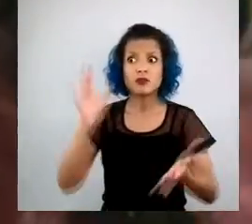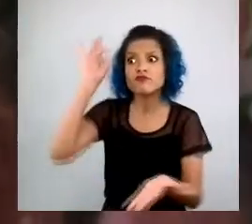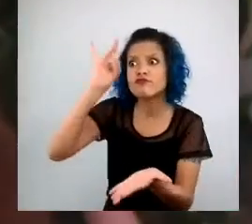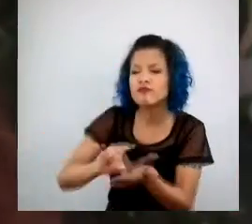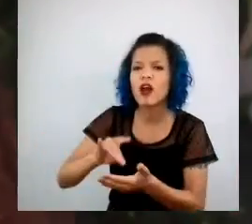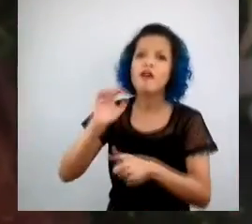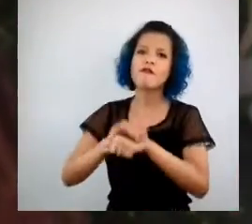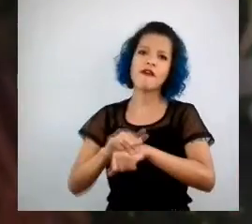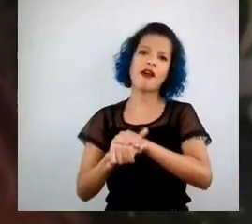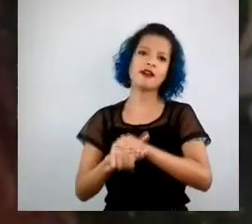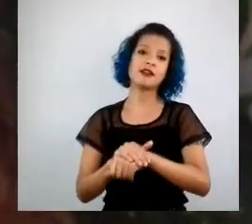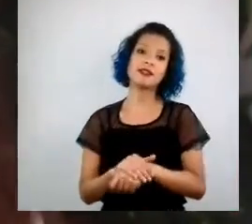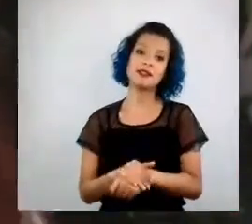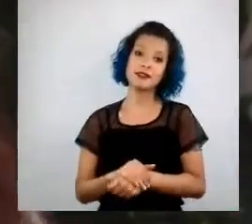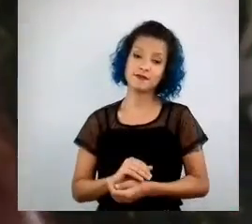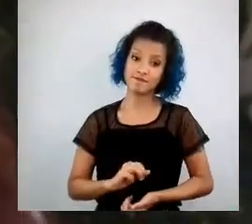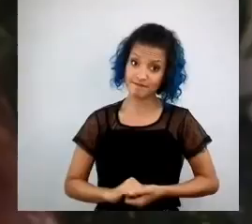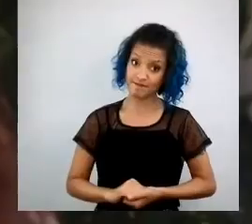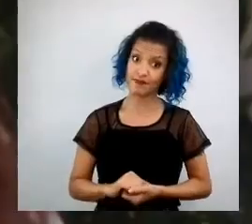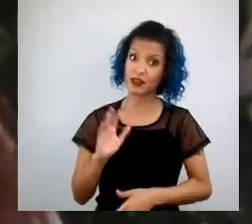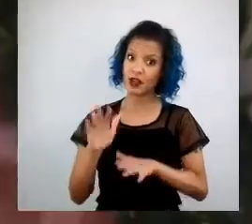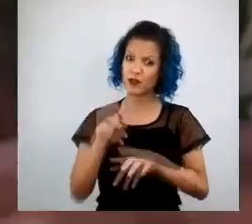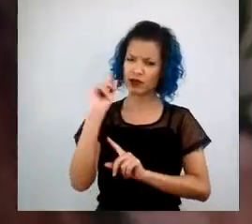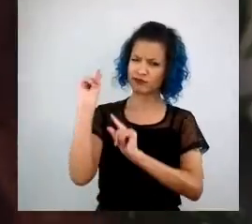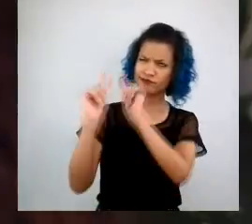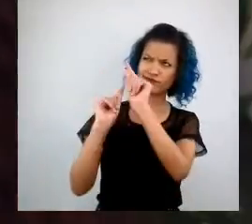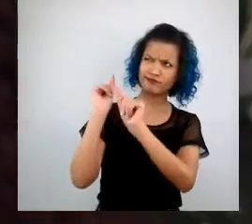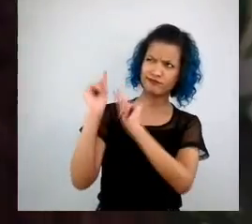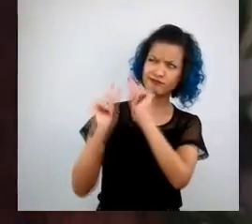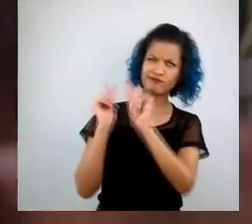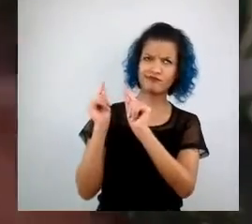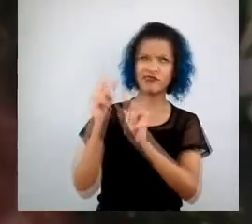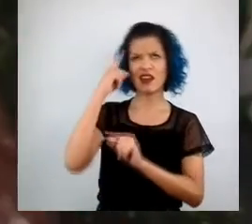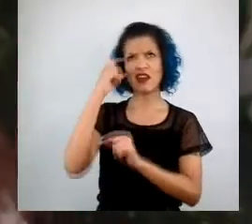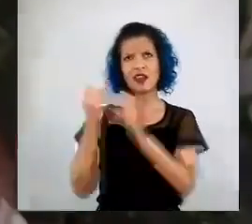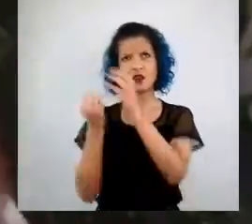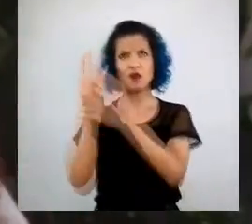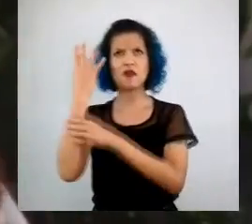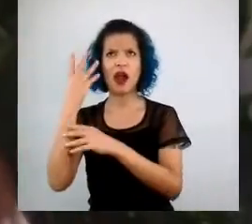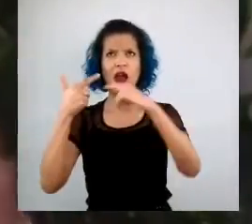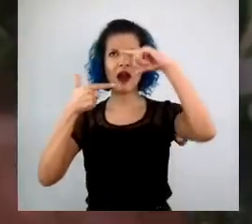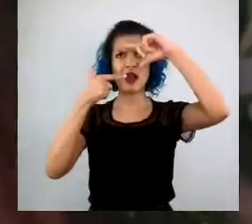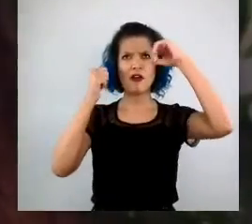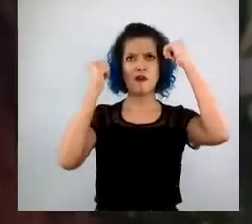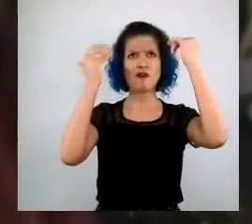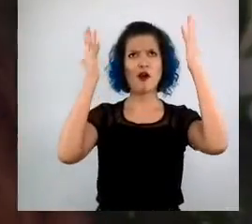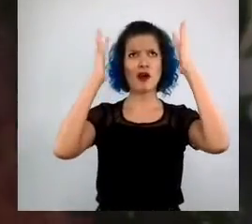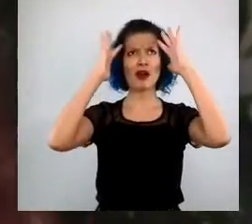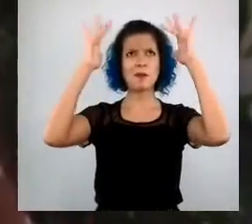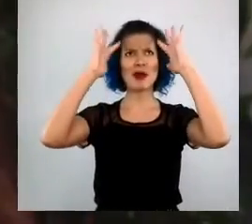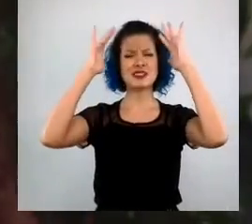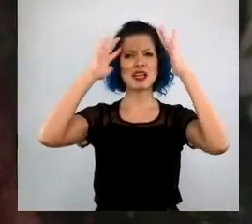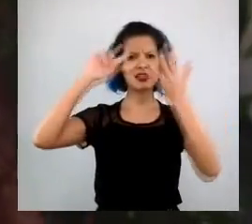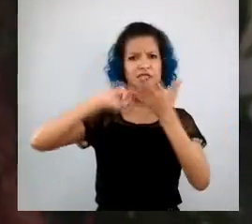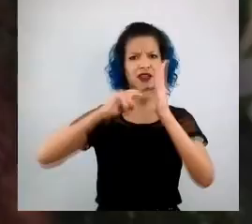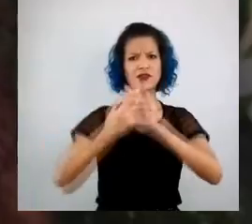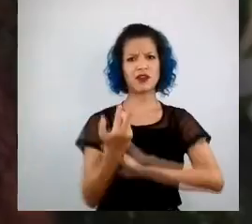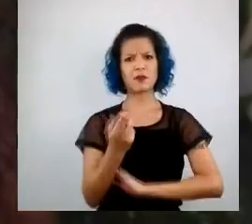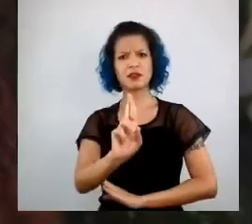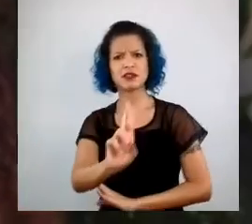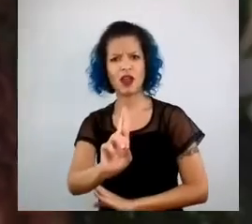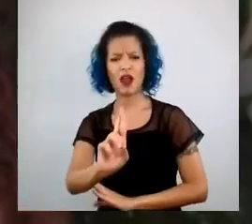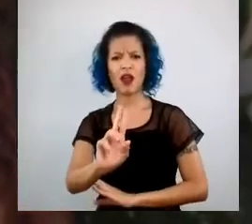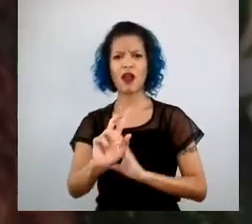Bem, você deve estar se perguntando que inovar, pensar fora da caixa, tem a ver com representatividade, arte, revolução.